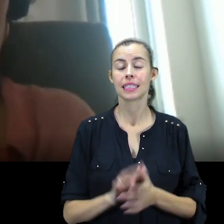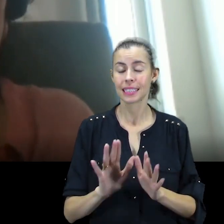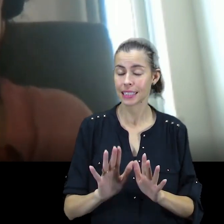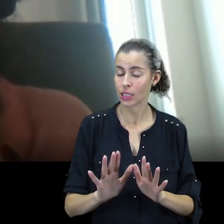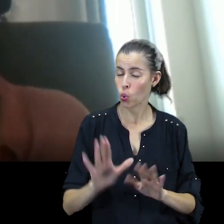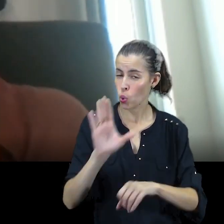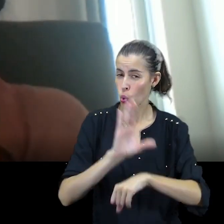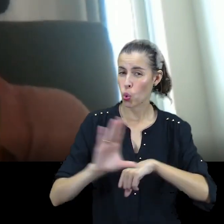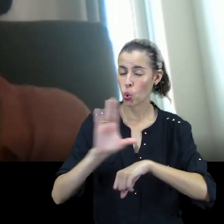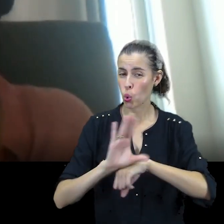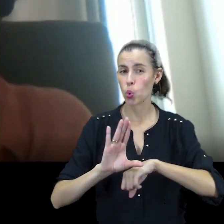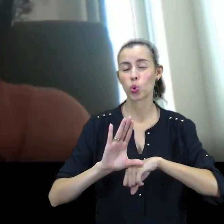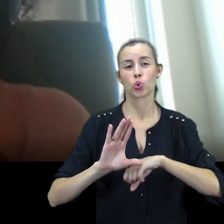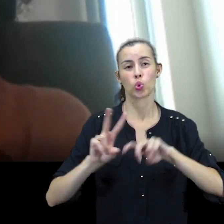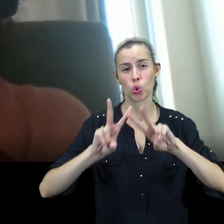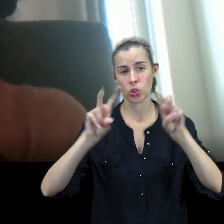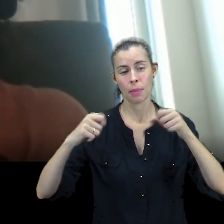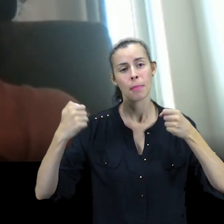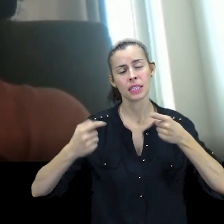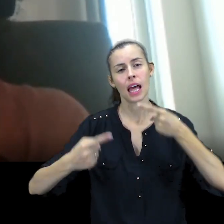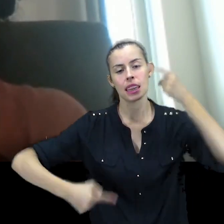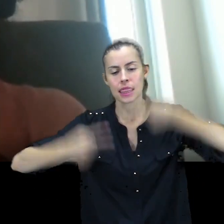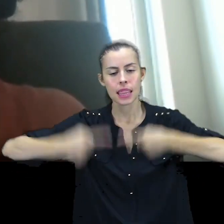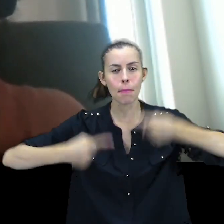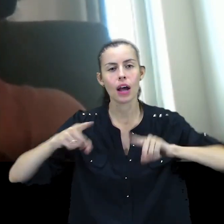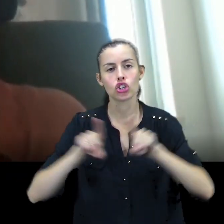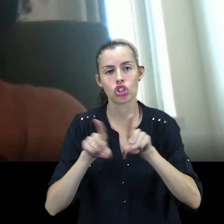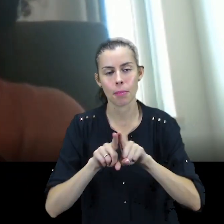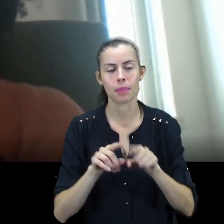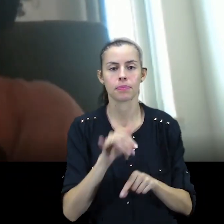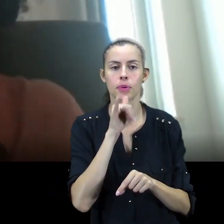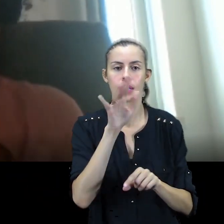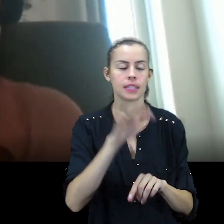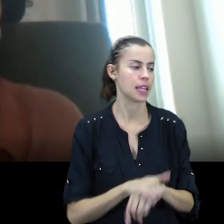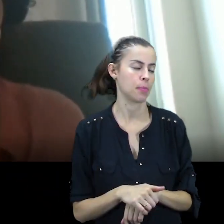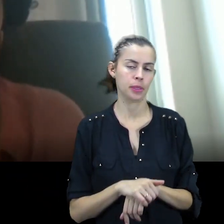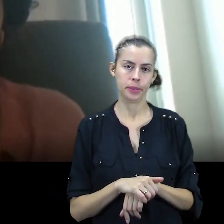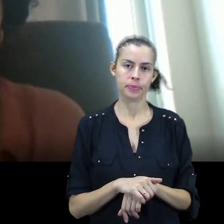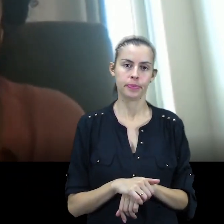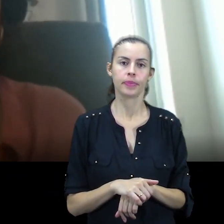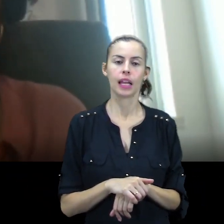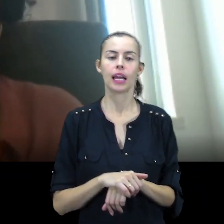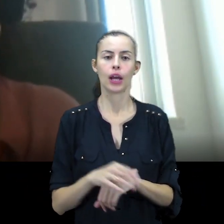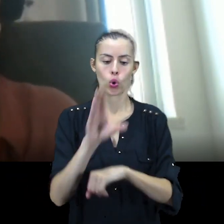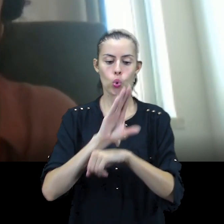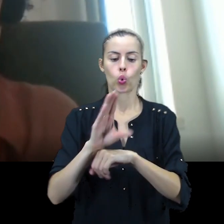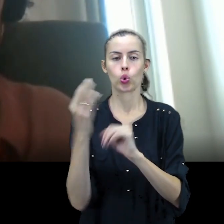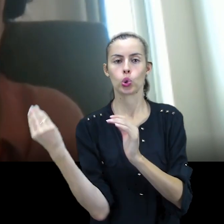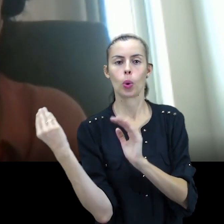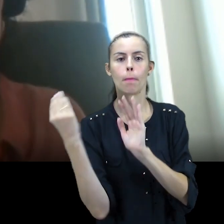E fica uma massa de pessoas que não tem interesse em fazer essas discussões, como se, isso não é comigo.